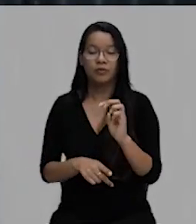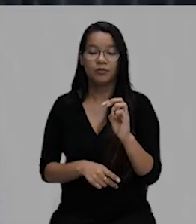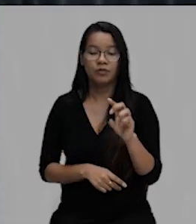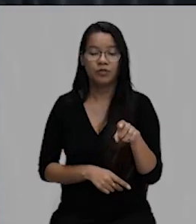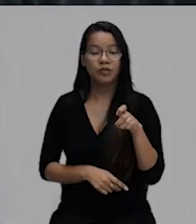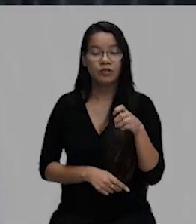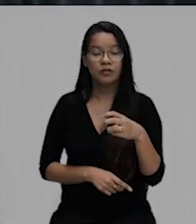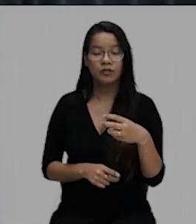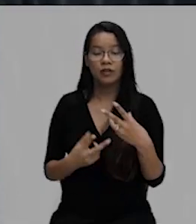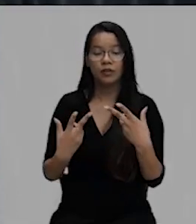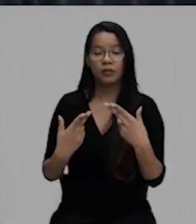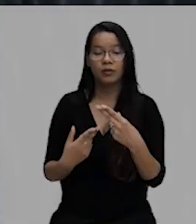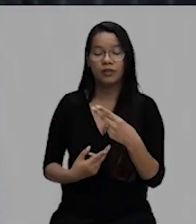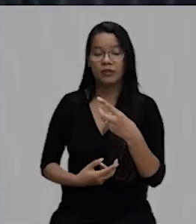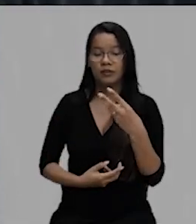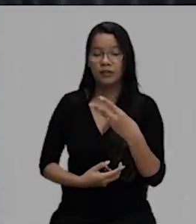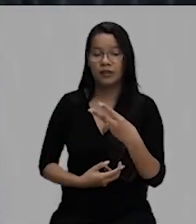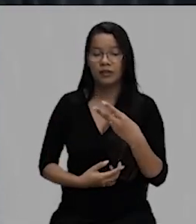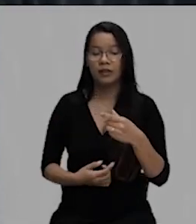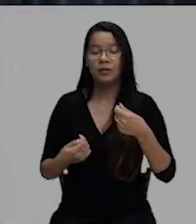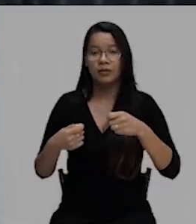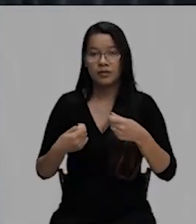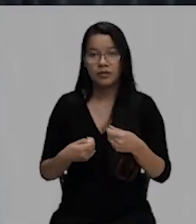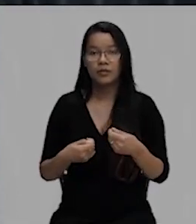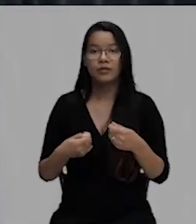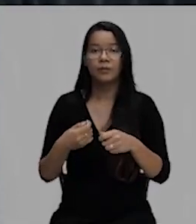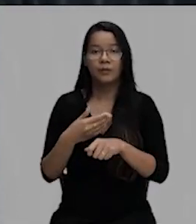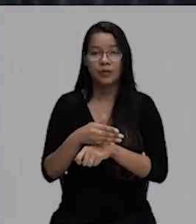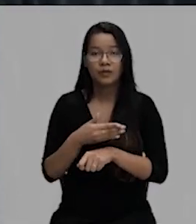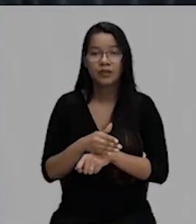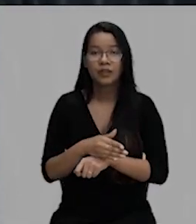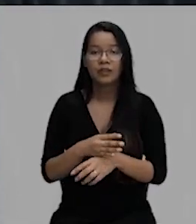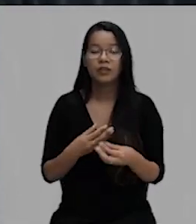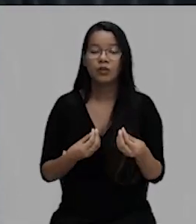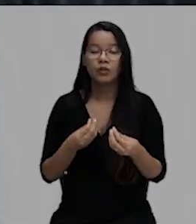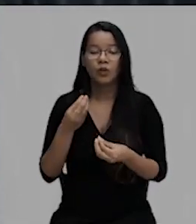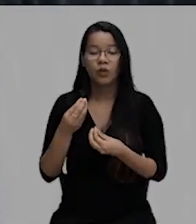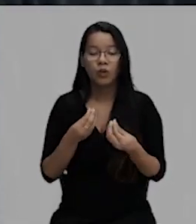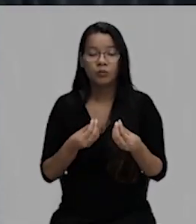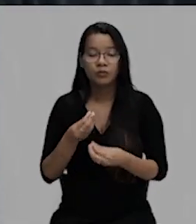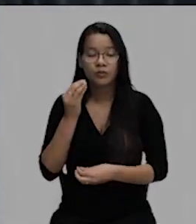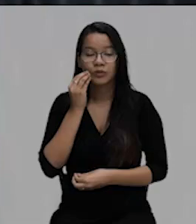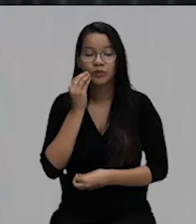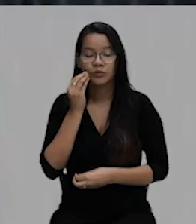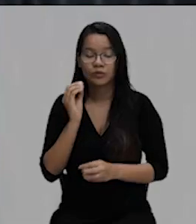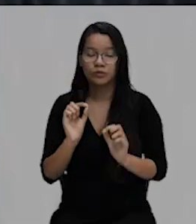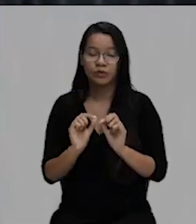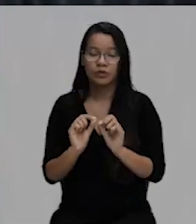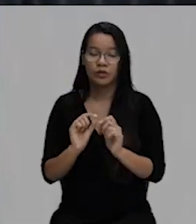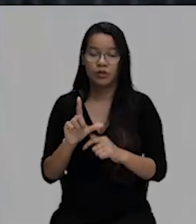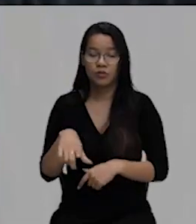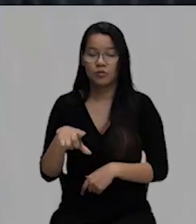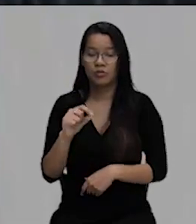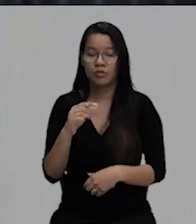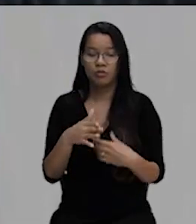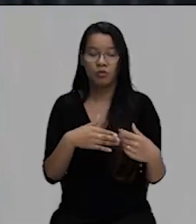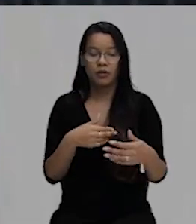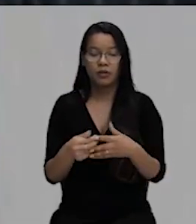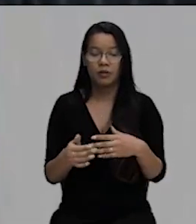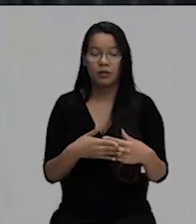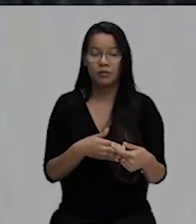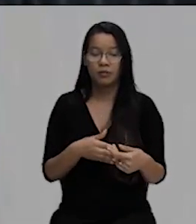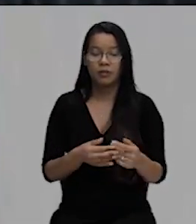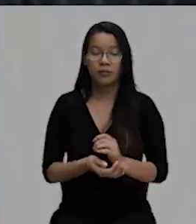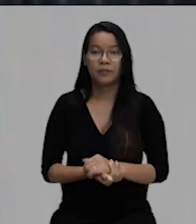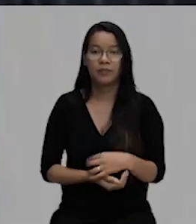escrever o conjunto de solução, não, eu tenho que testar. Para eu testar, eu escolho qualquer uma, tá? Fica a seu critério. No nosso caso